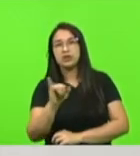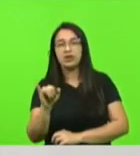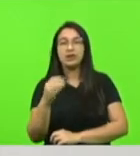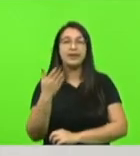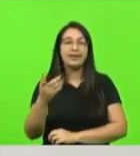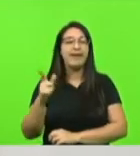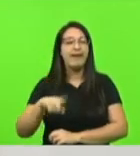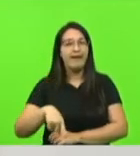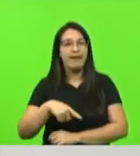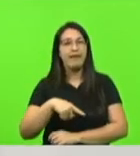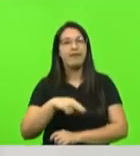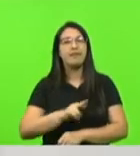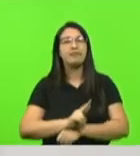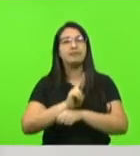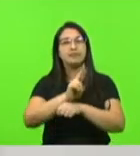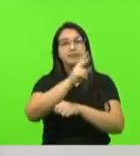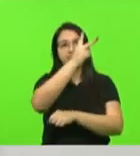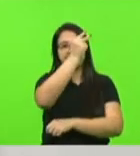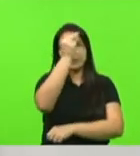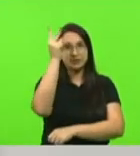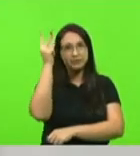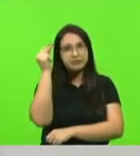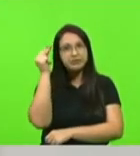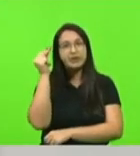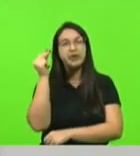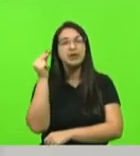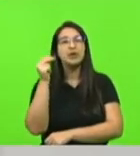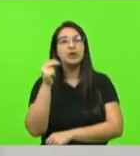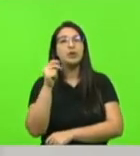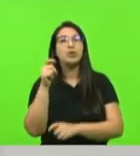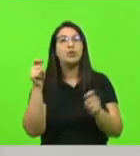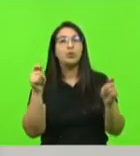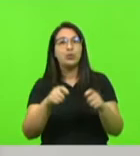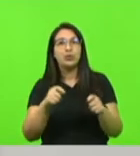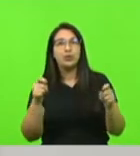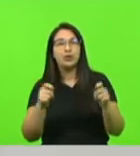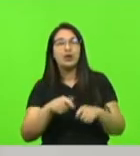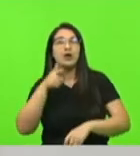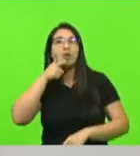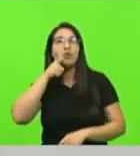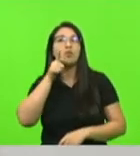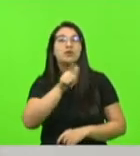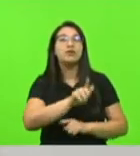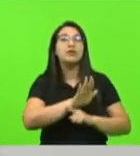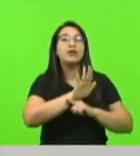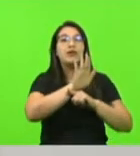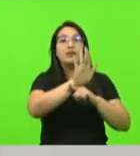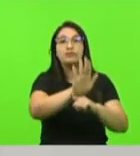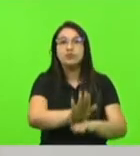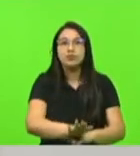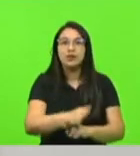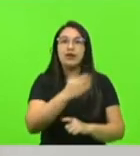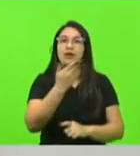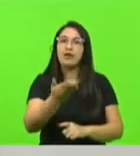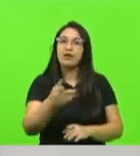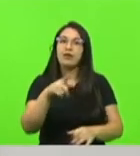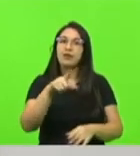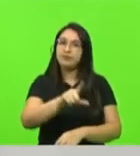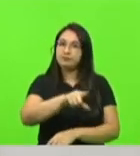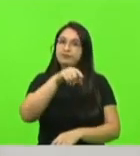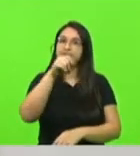prefeito naquela cidade, no qual o Podemos teve a oportunidade de poder ajudá-lo em sua eleição.